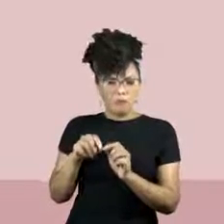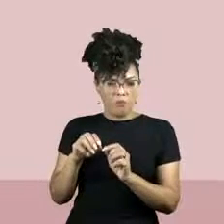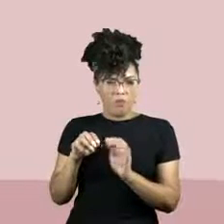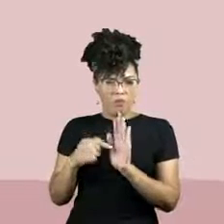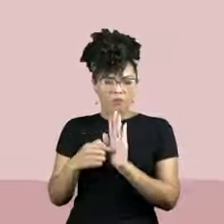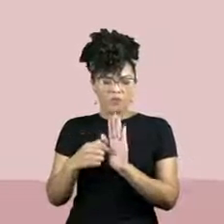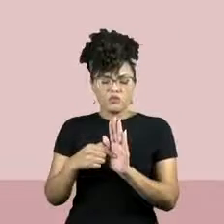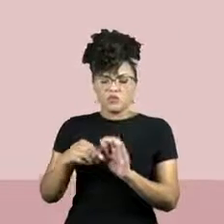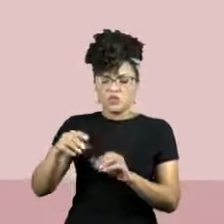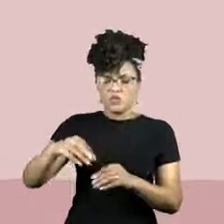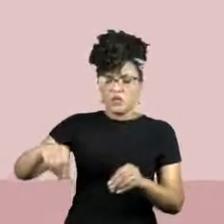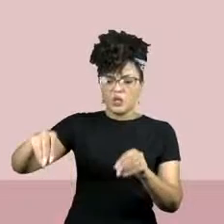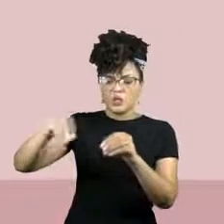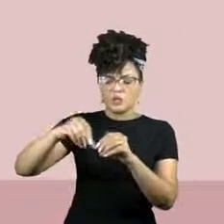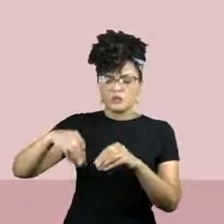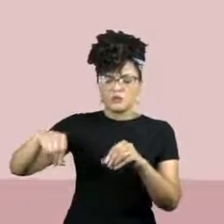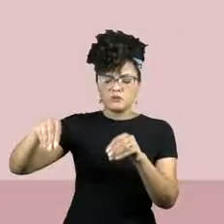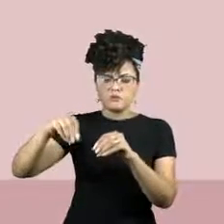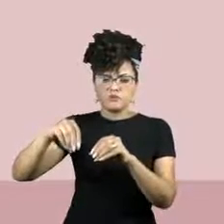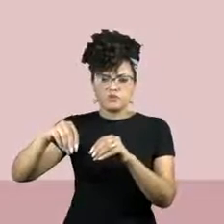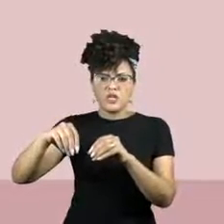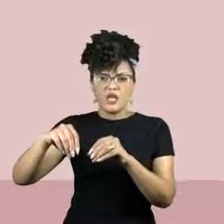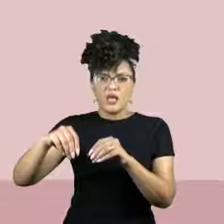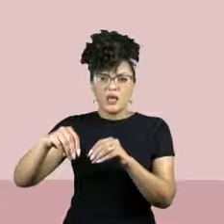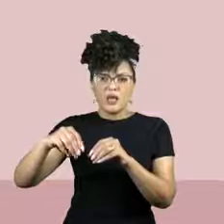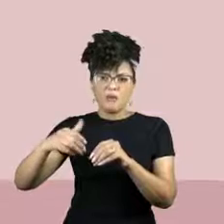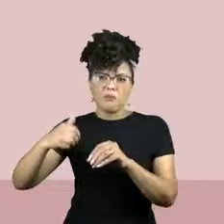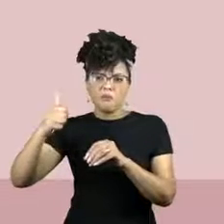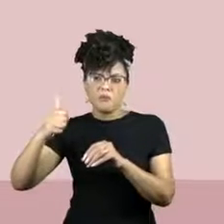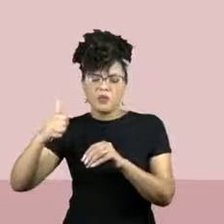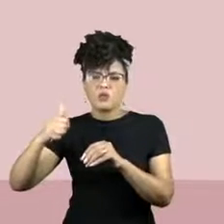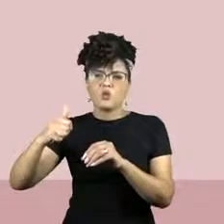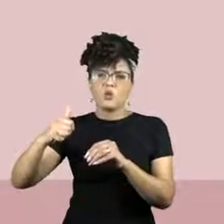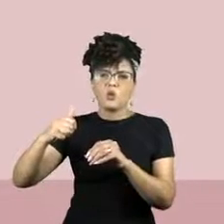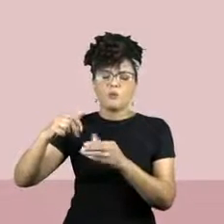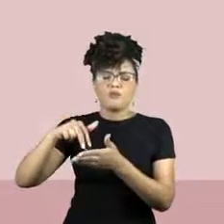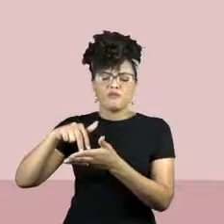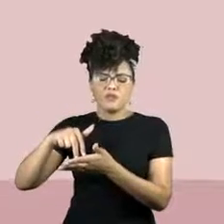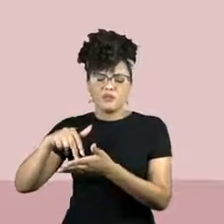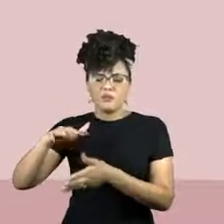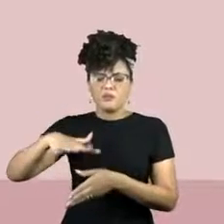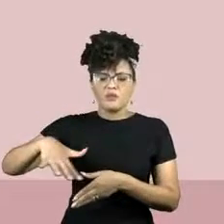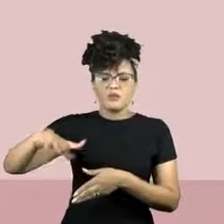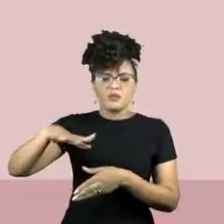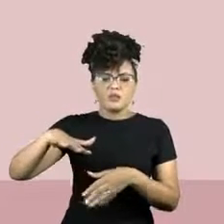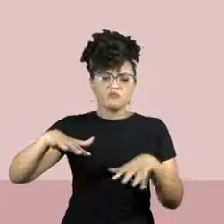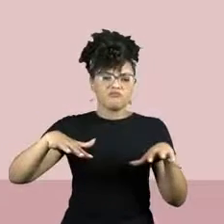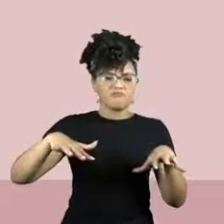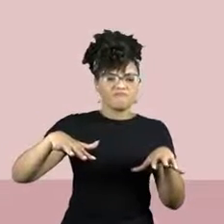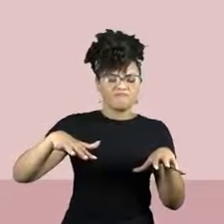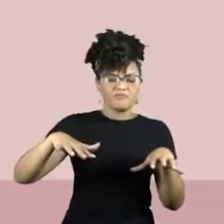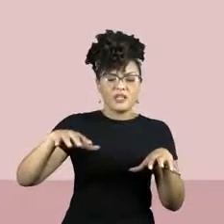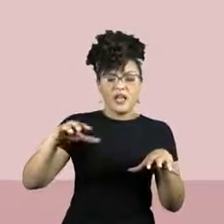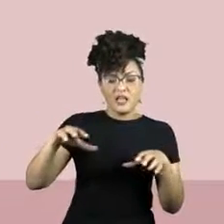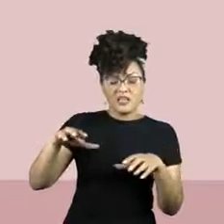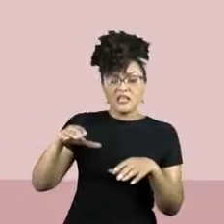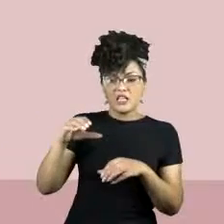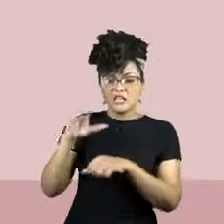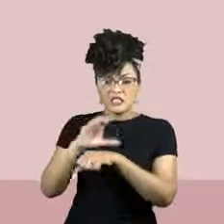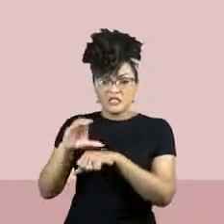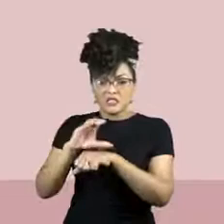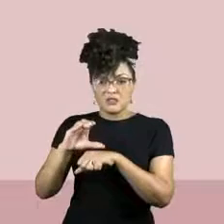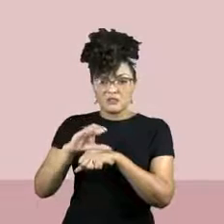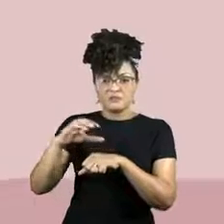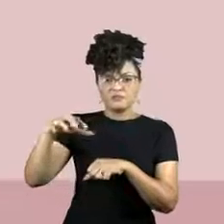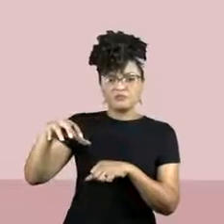possui mais solo do que outro. Né? Então, por exemplo, se a gente pegar esse solo em cinza aqui, ele praticamente não aparece na seção